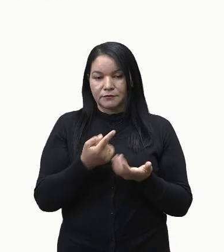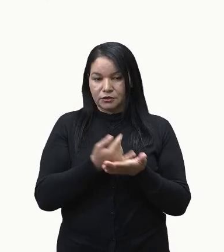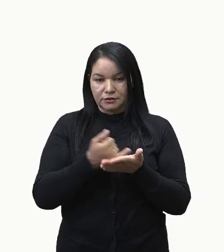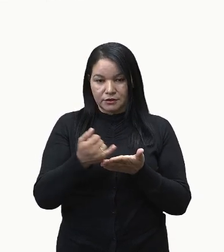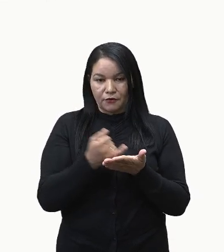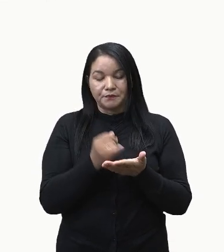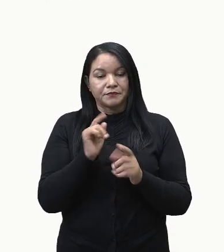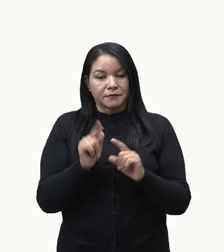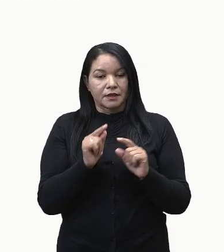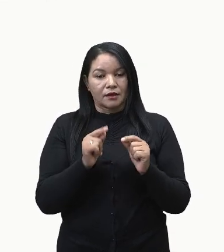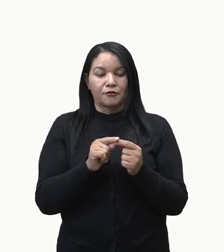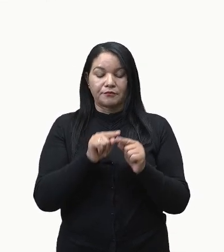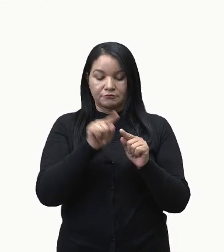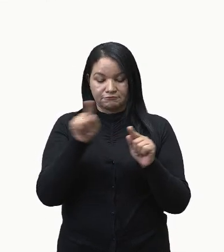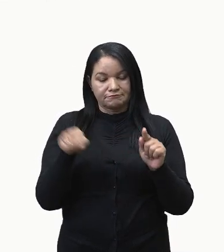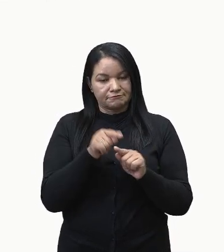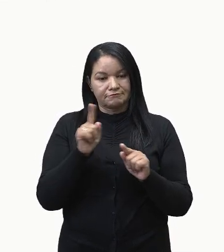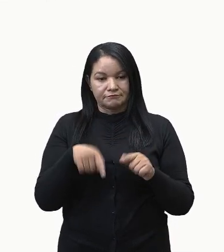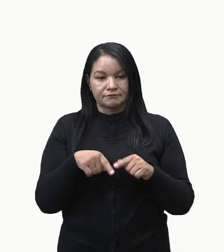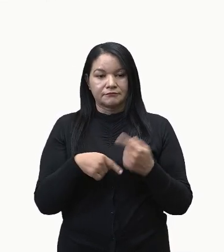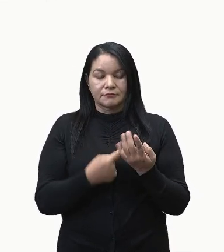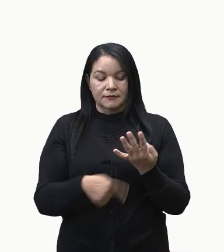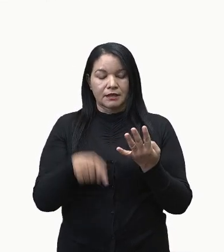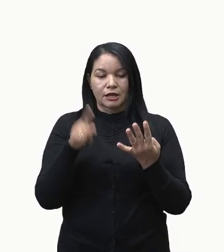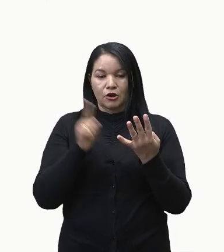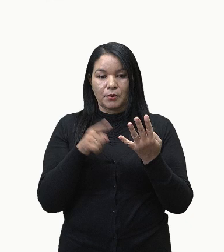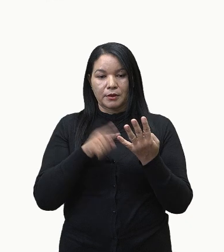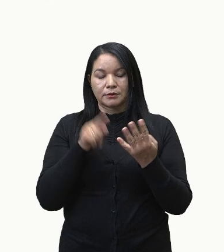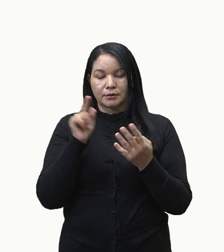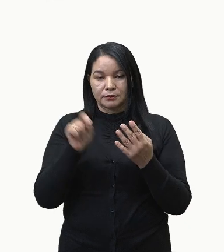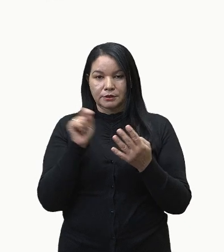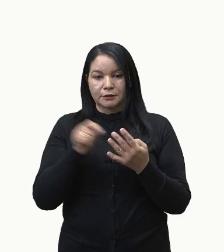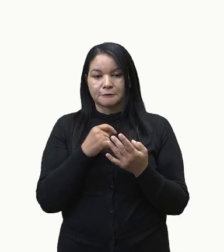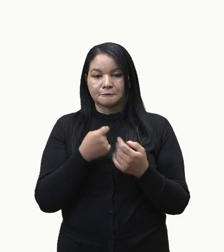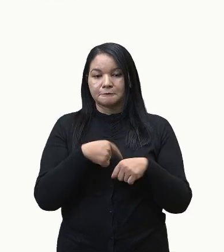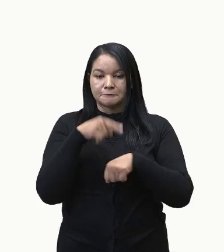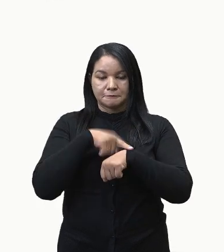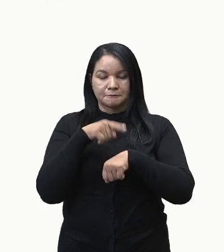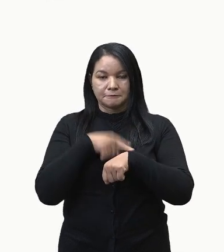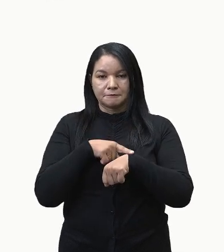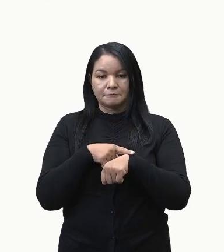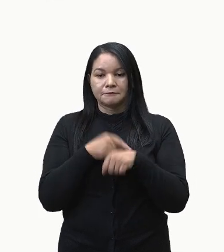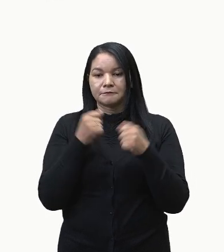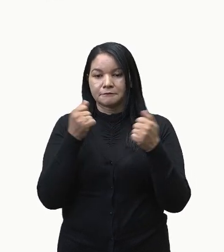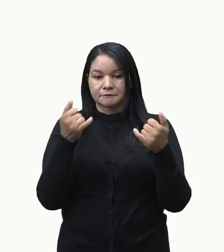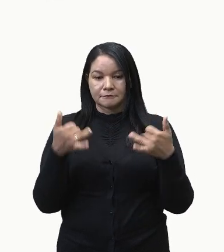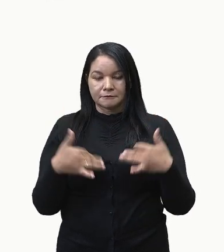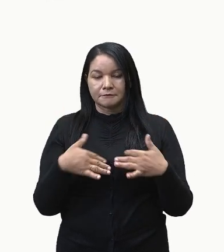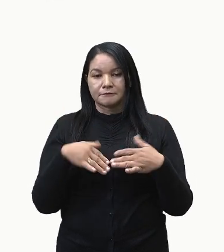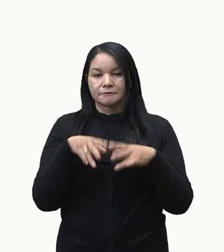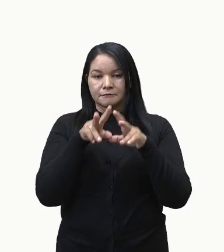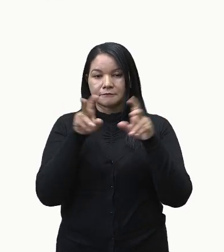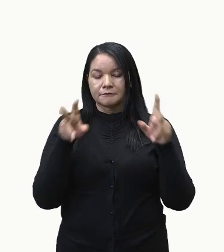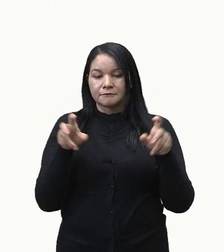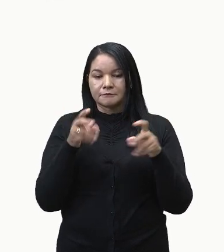quarta estrutura é a temporal. Se explica o tema de forma